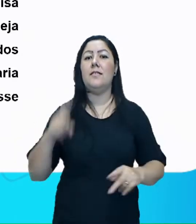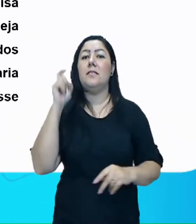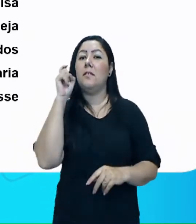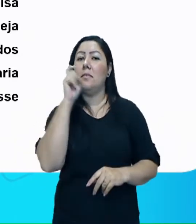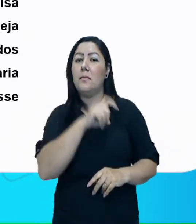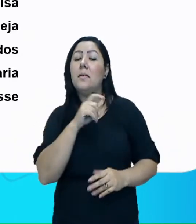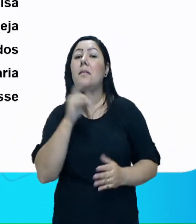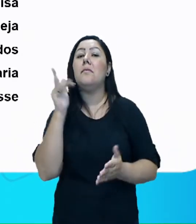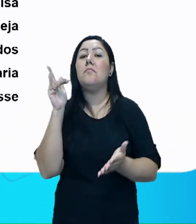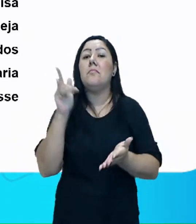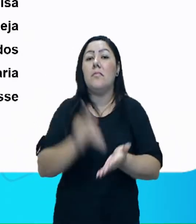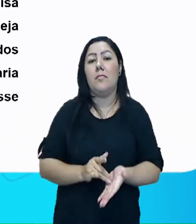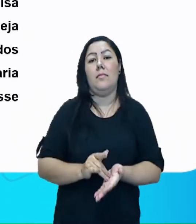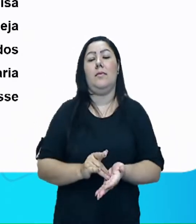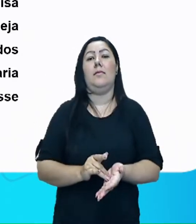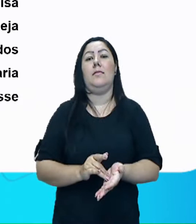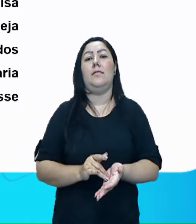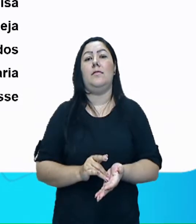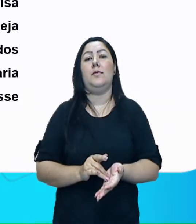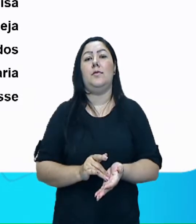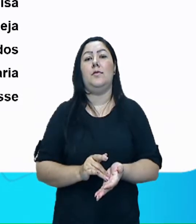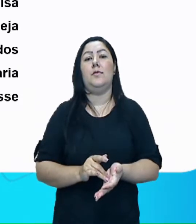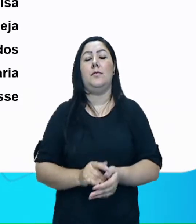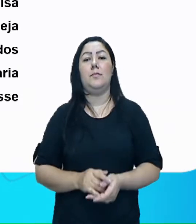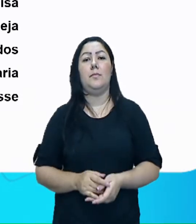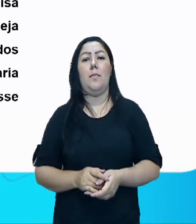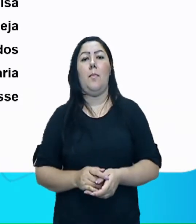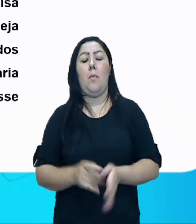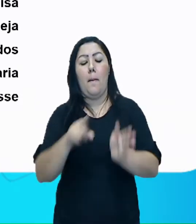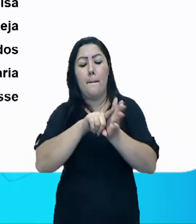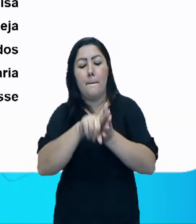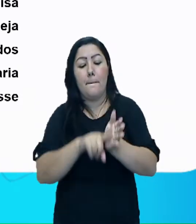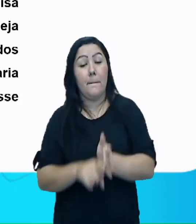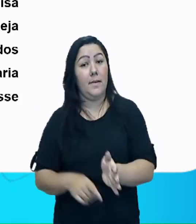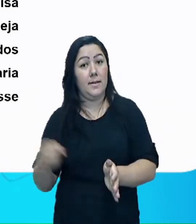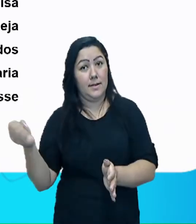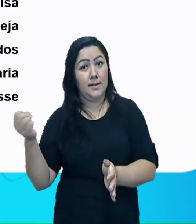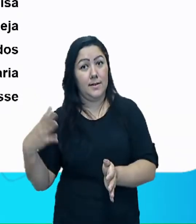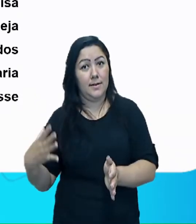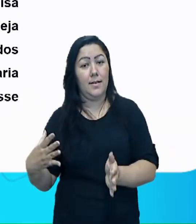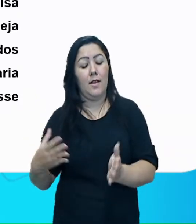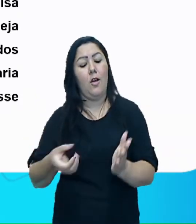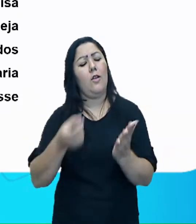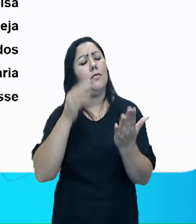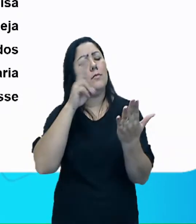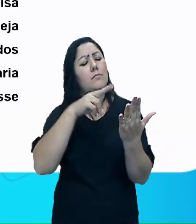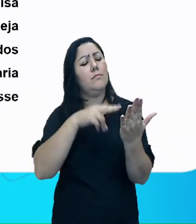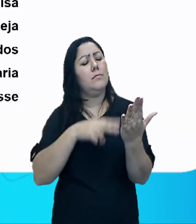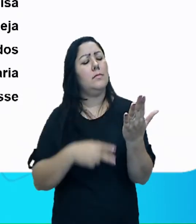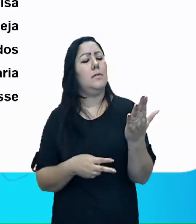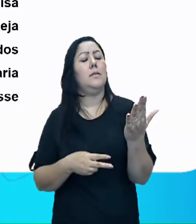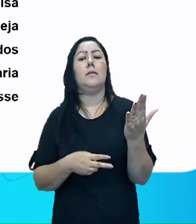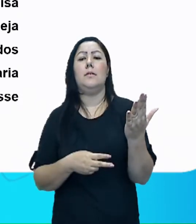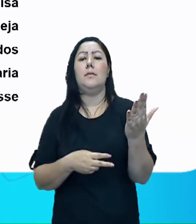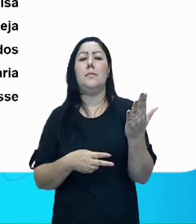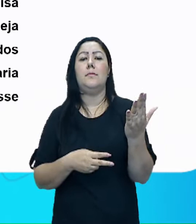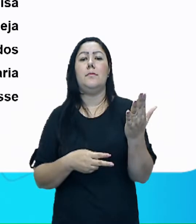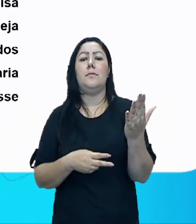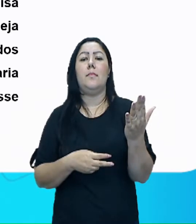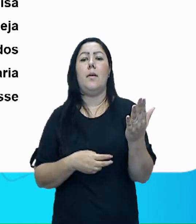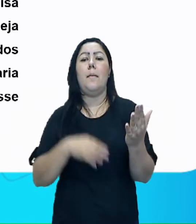ficou evidente em uma pesquisa recente. Brasileiros supõem que 18%